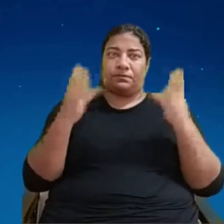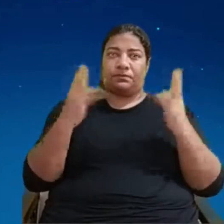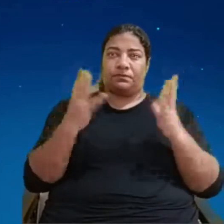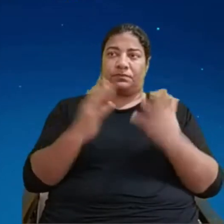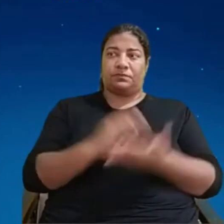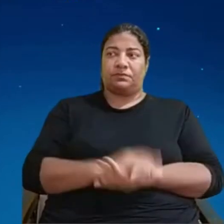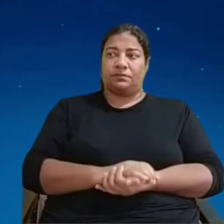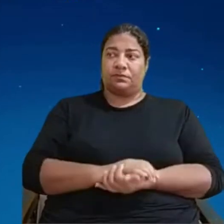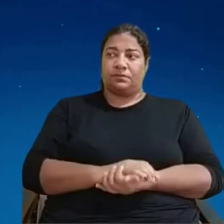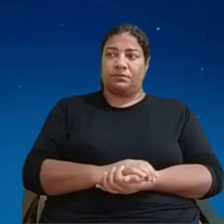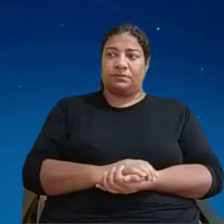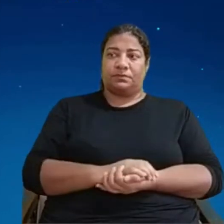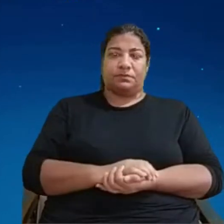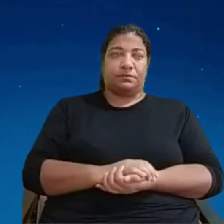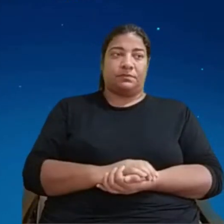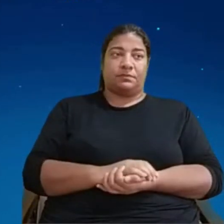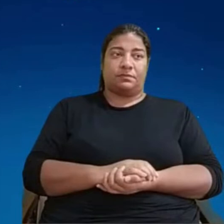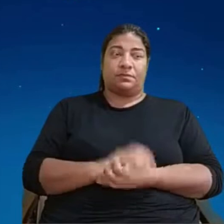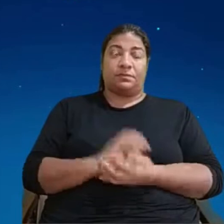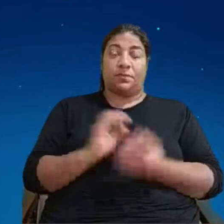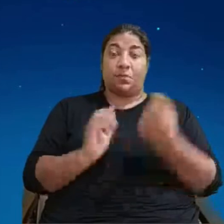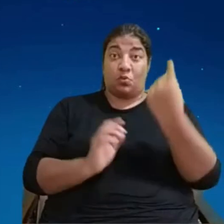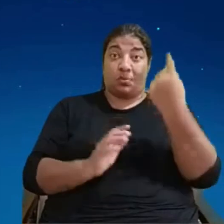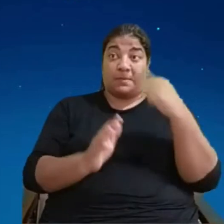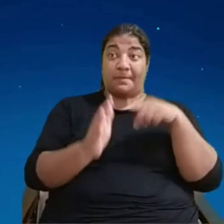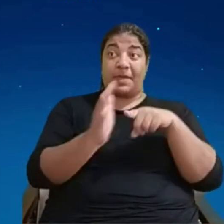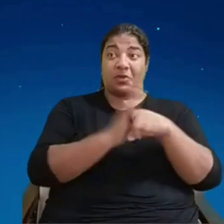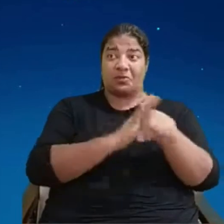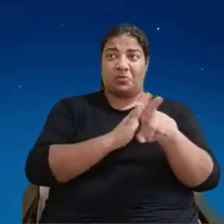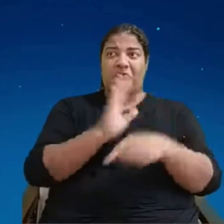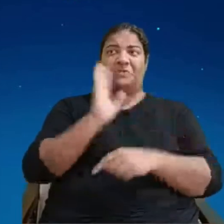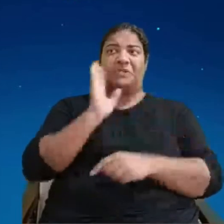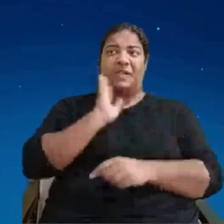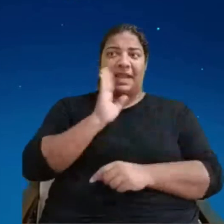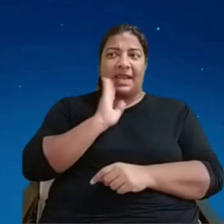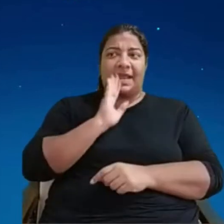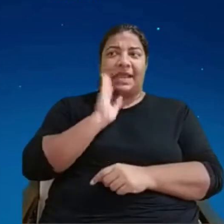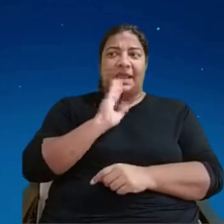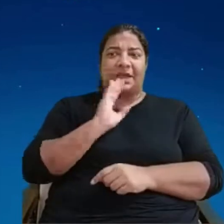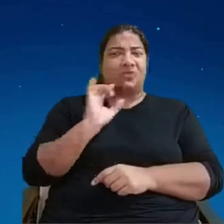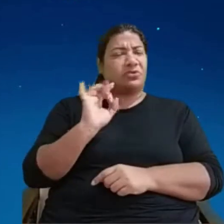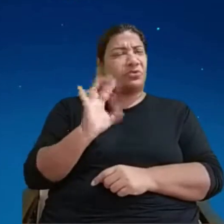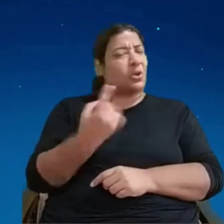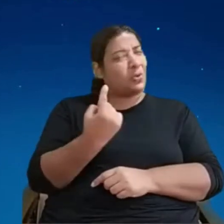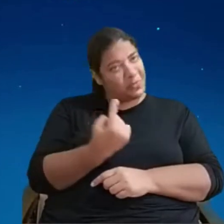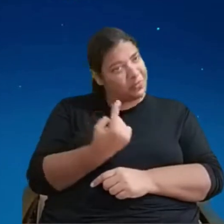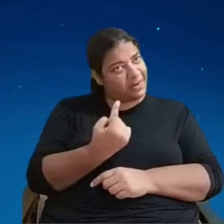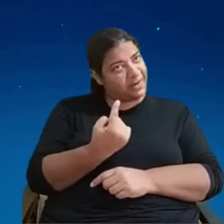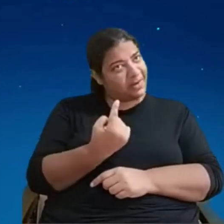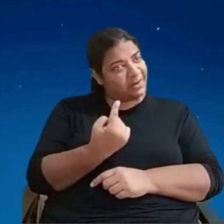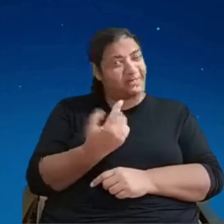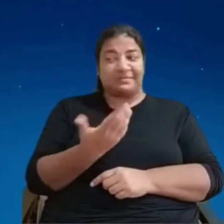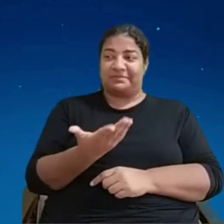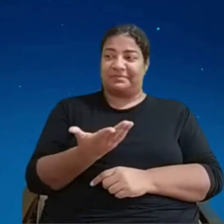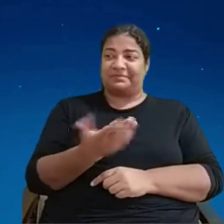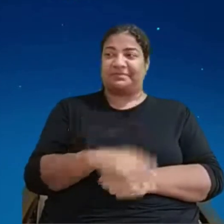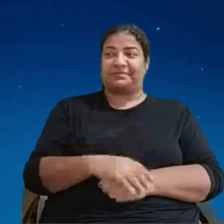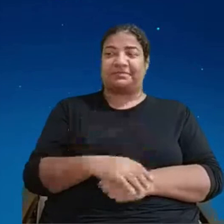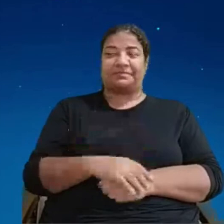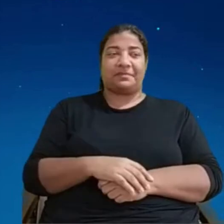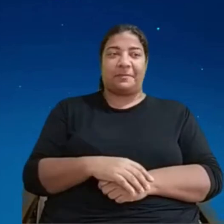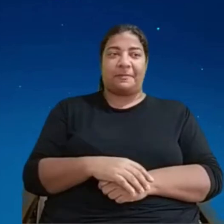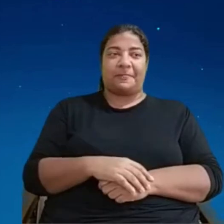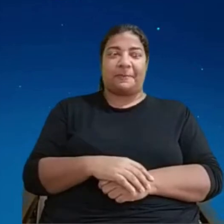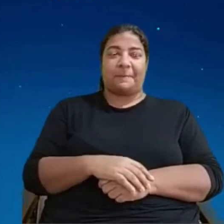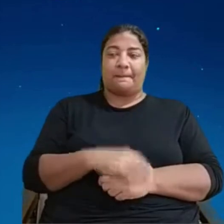Marisa, a gente tem uma pergunta aqui que eu achei bem legal para você. Você está me ouvindo? Meu Deus, mas só uma. Eu tava... Peraí, deixa eu tentar aqui,